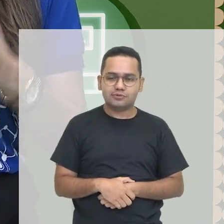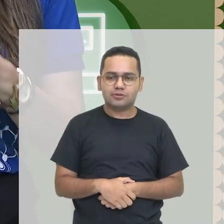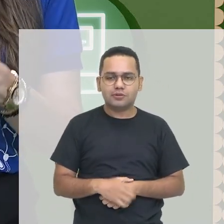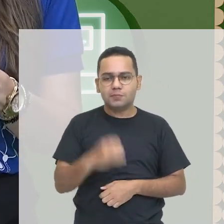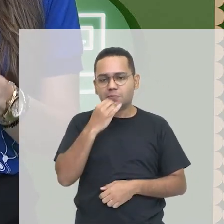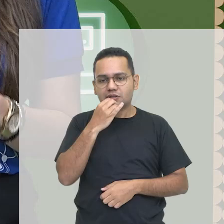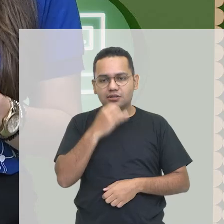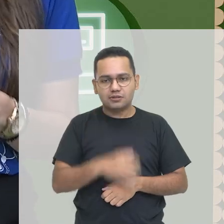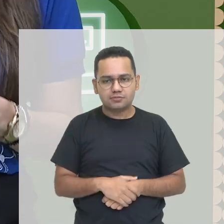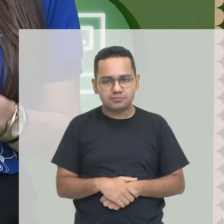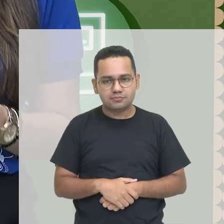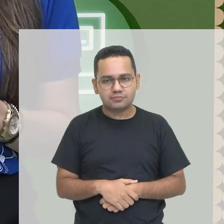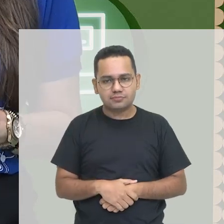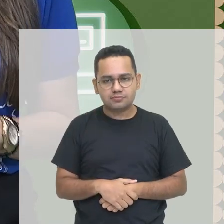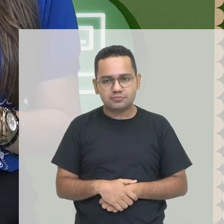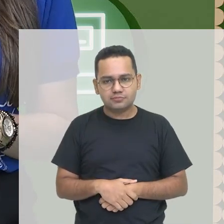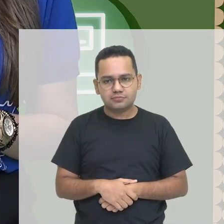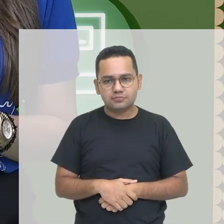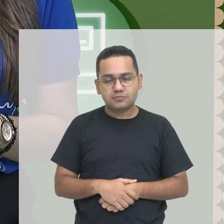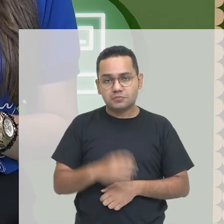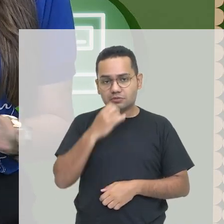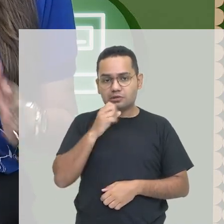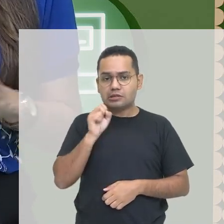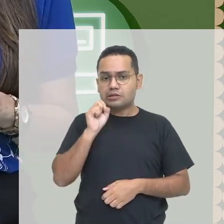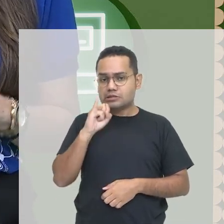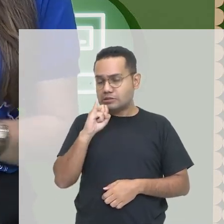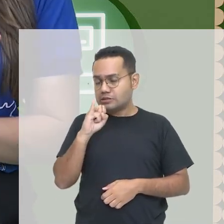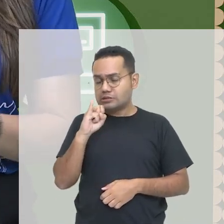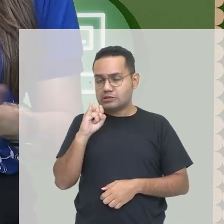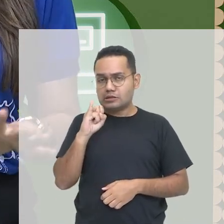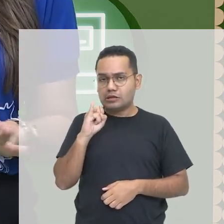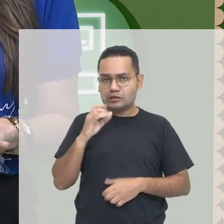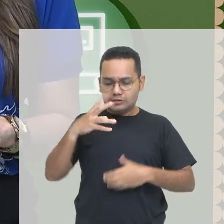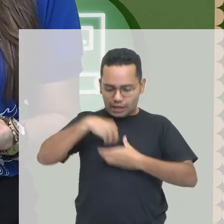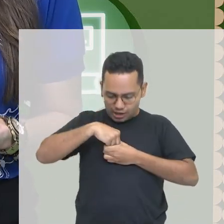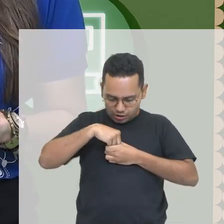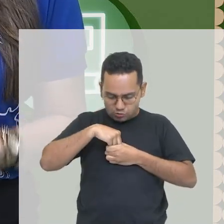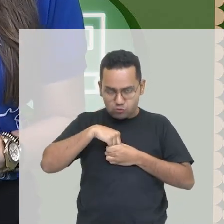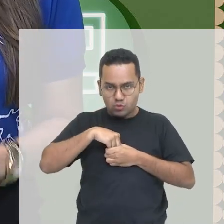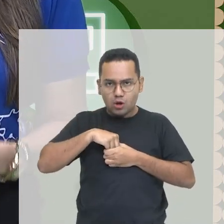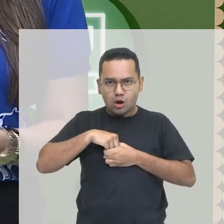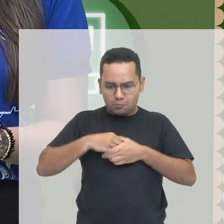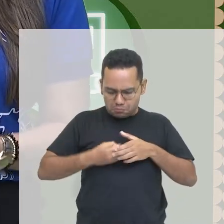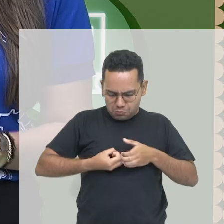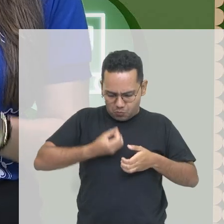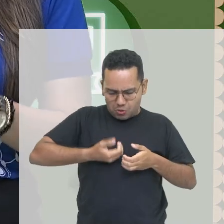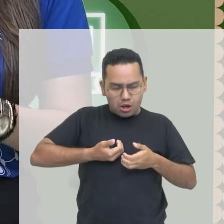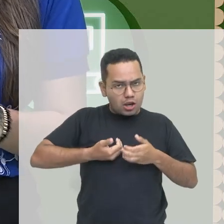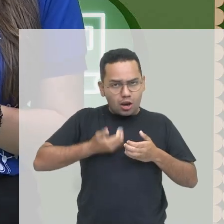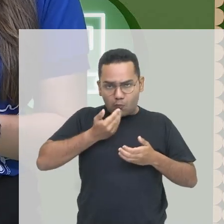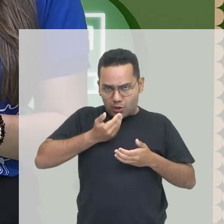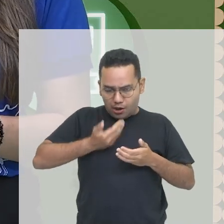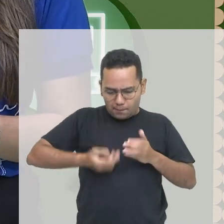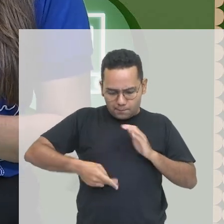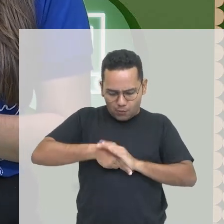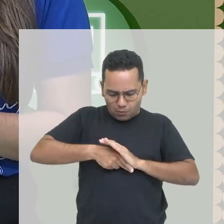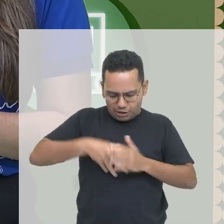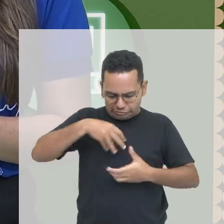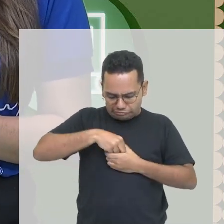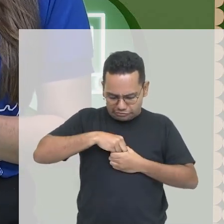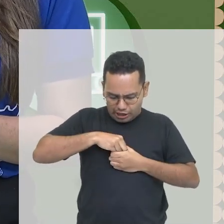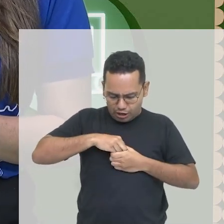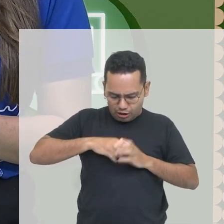se o seu alimento fosse produzido internamente. No nosso caso, não é, certo? E é por isso que nós somos chamados